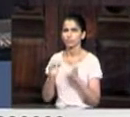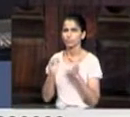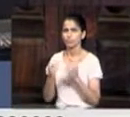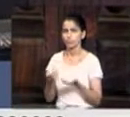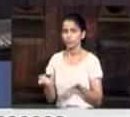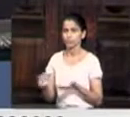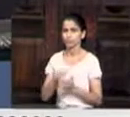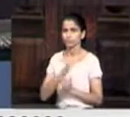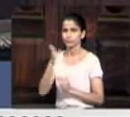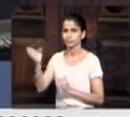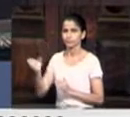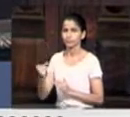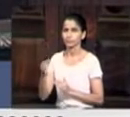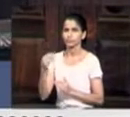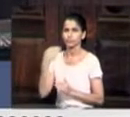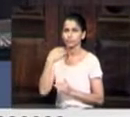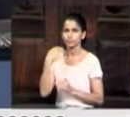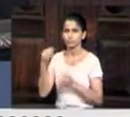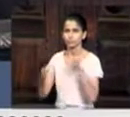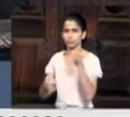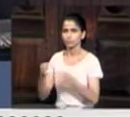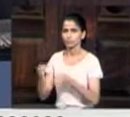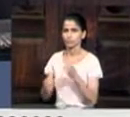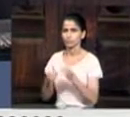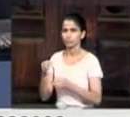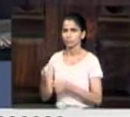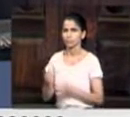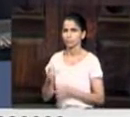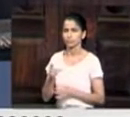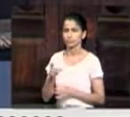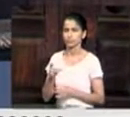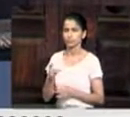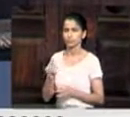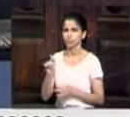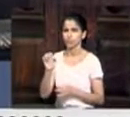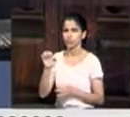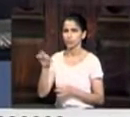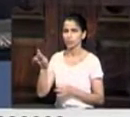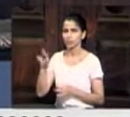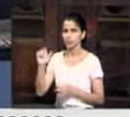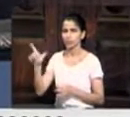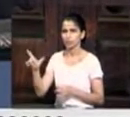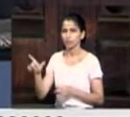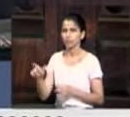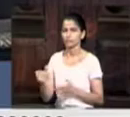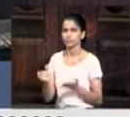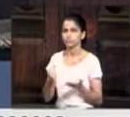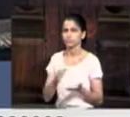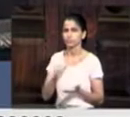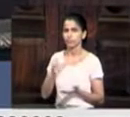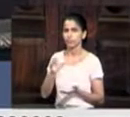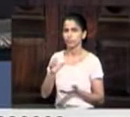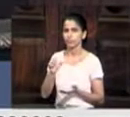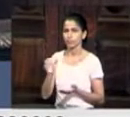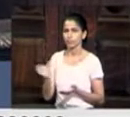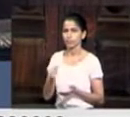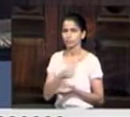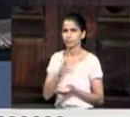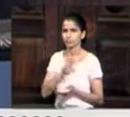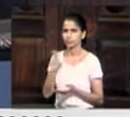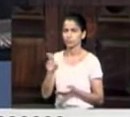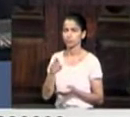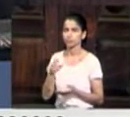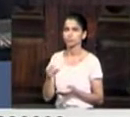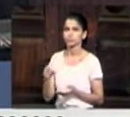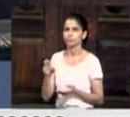Estado, em audiência com o defensor-geral André Castro, que,